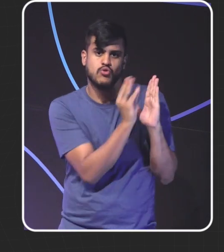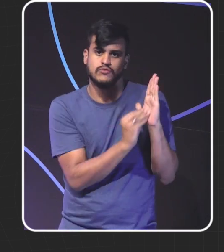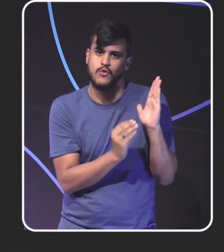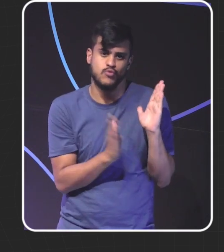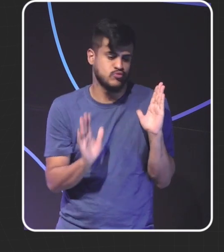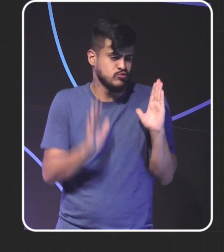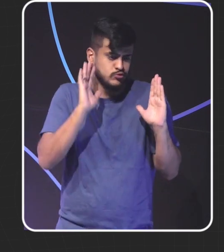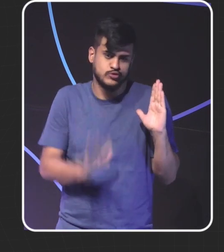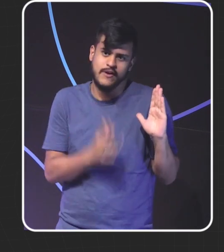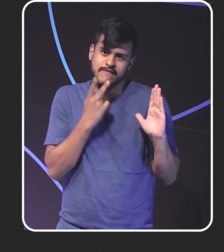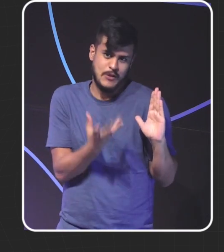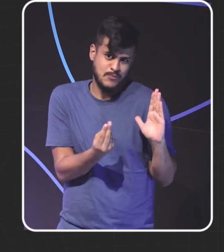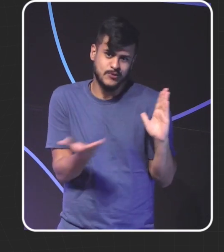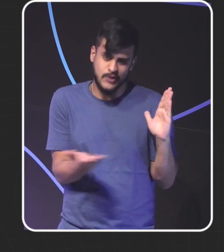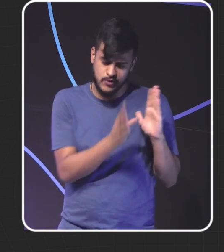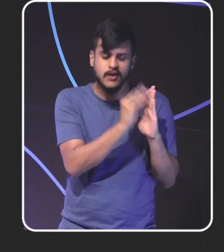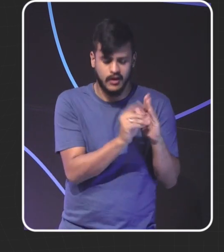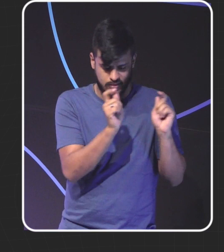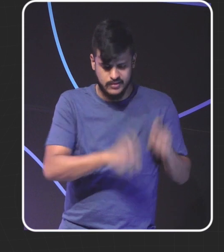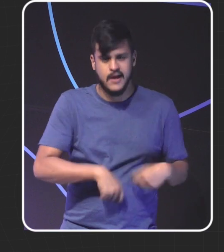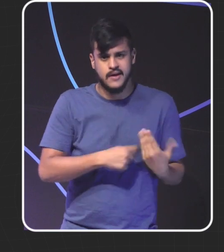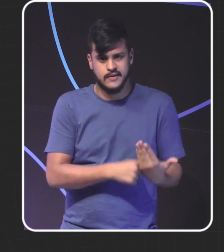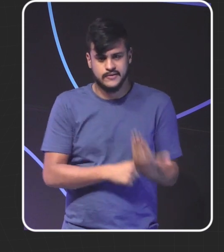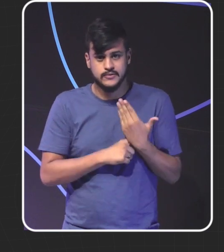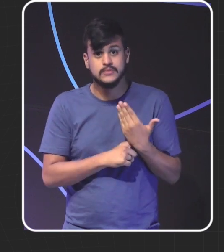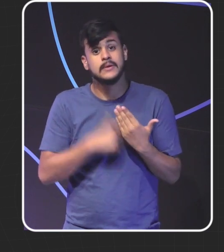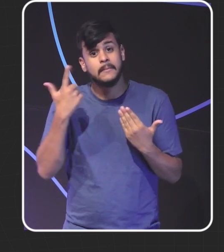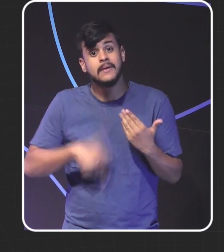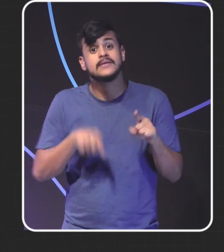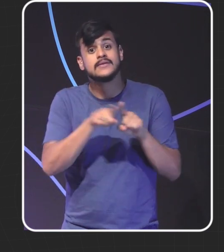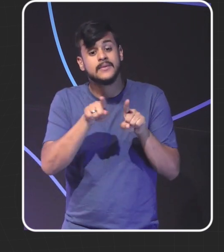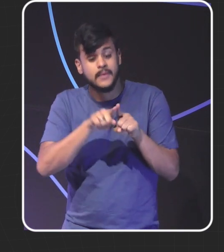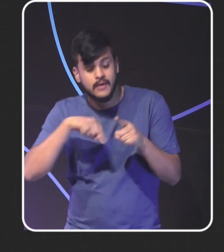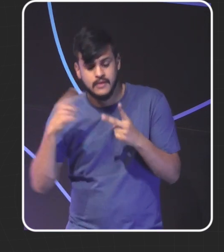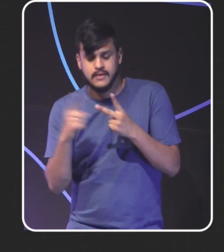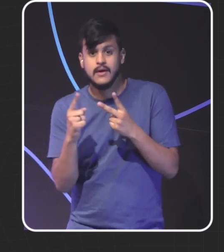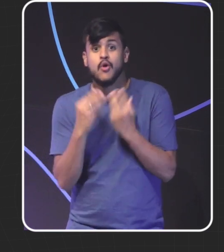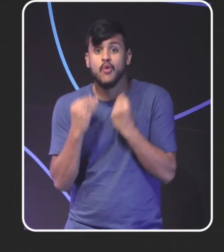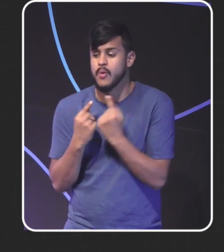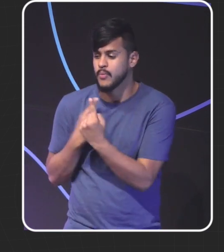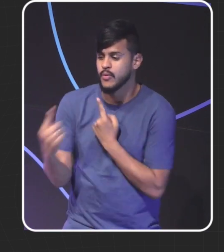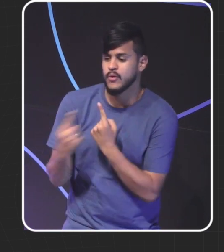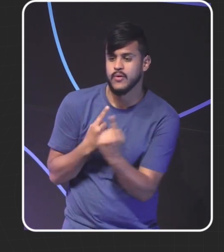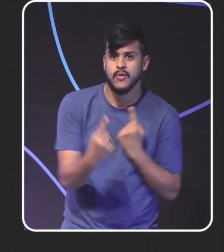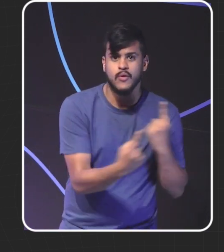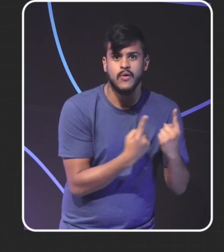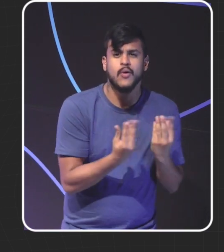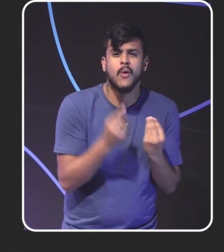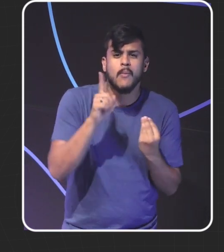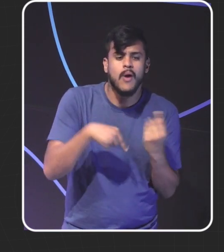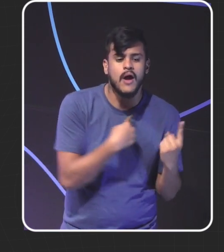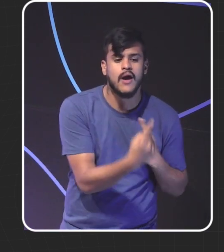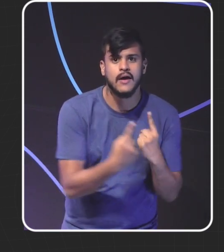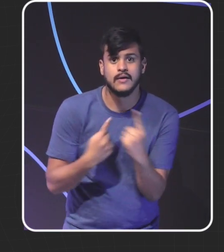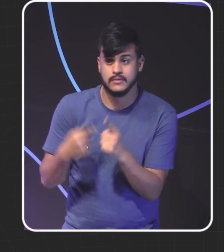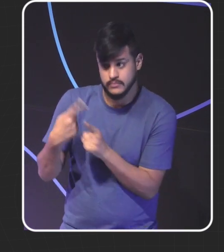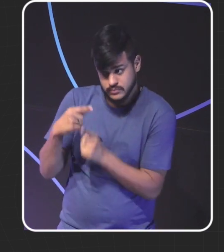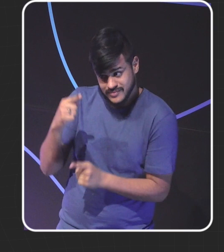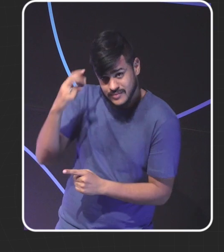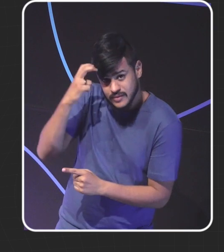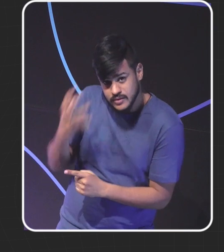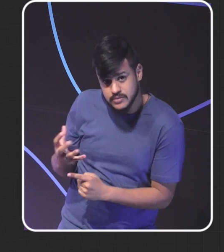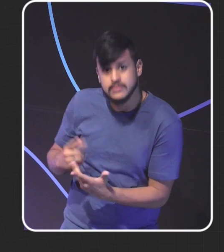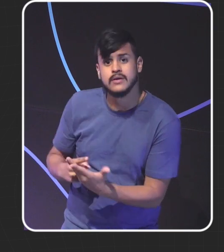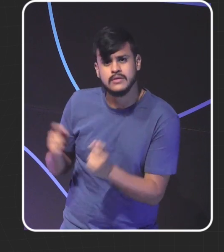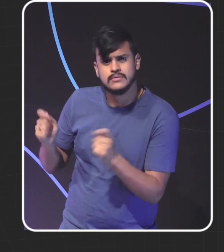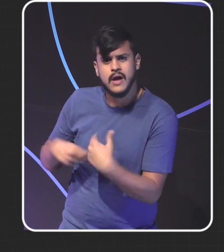já acabou discutindo, também um outro que é os processos de interação, né? Eu acho que a IA ela pode facilitar